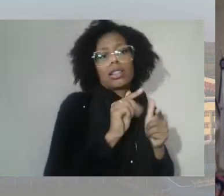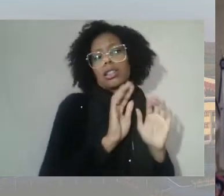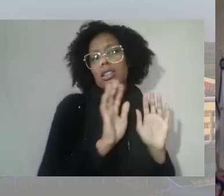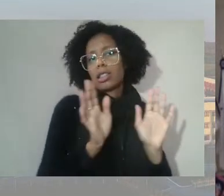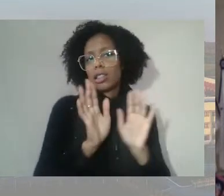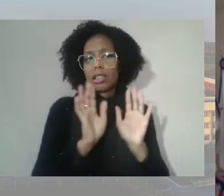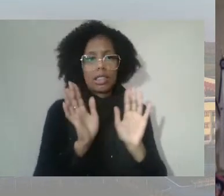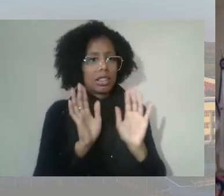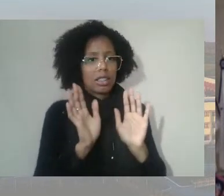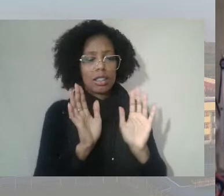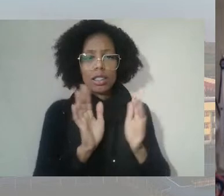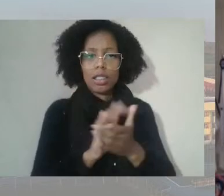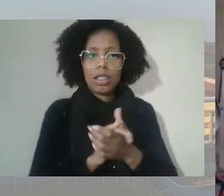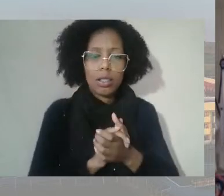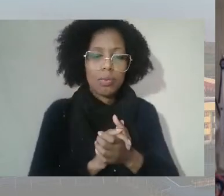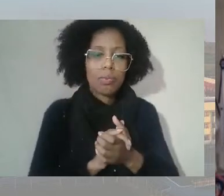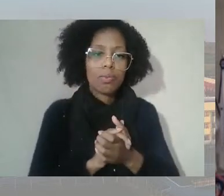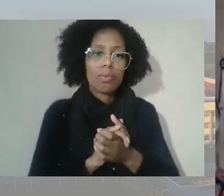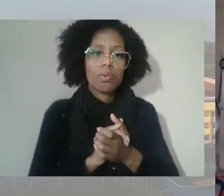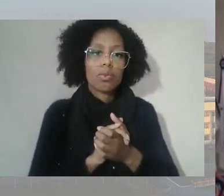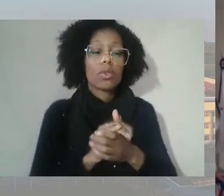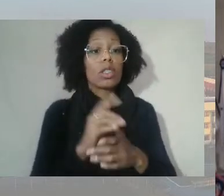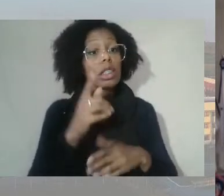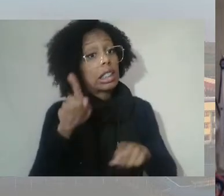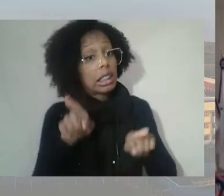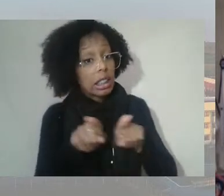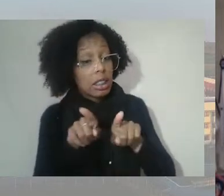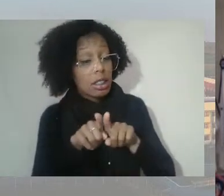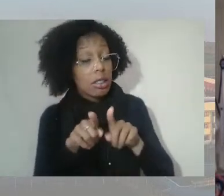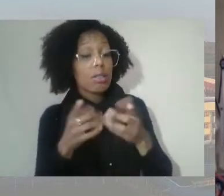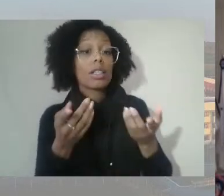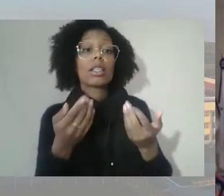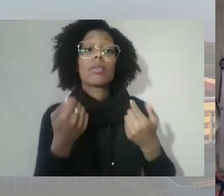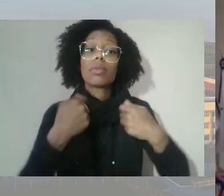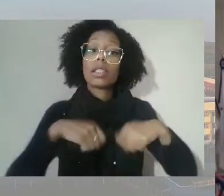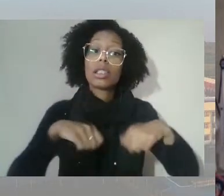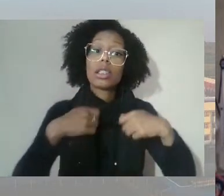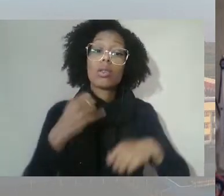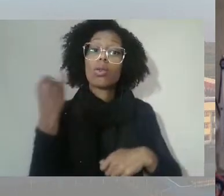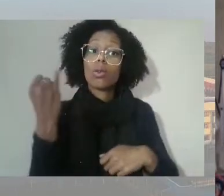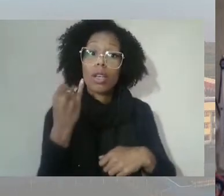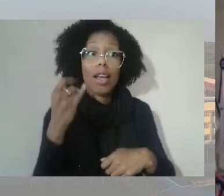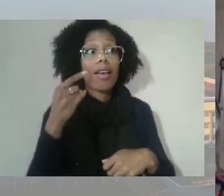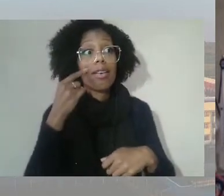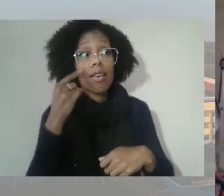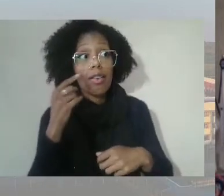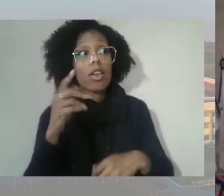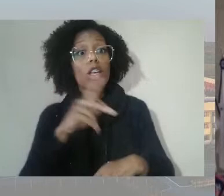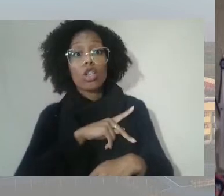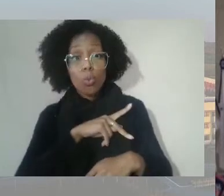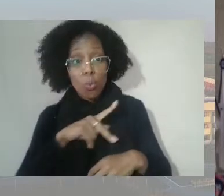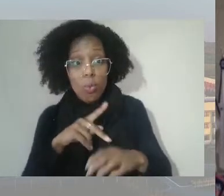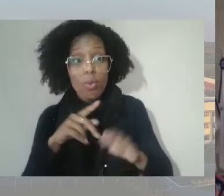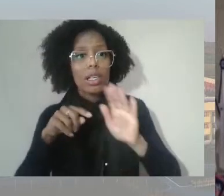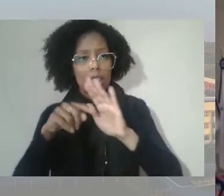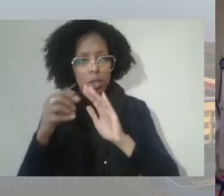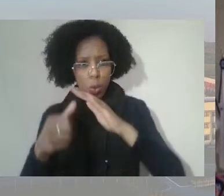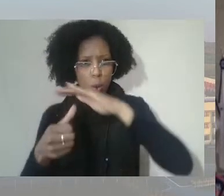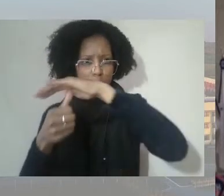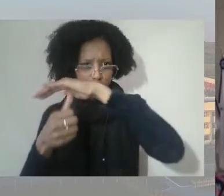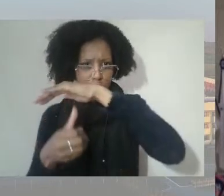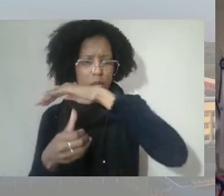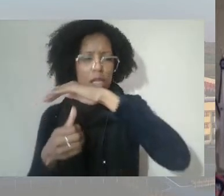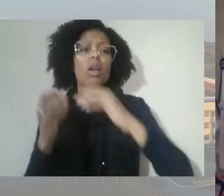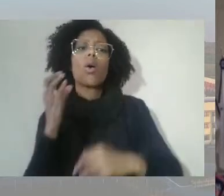maneira institucional. Neste sentido, é necessária uma retratação pública do reitor, magnífico reitor